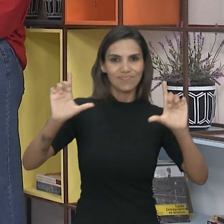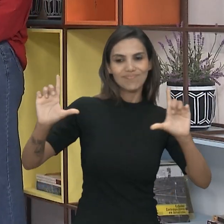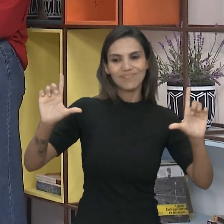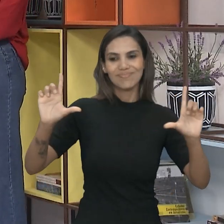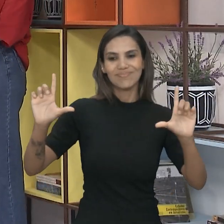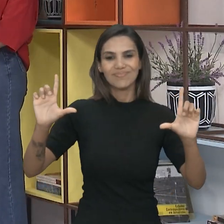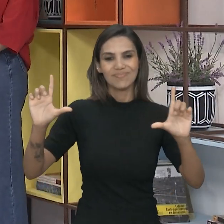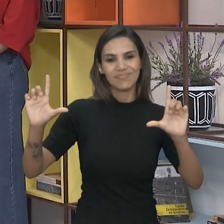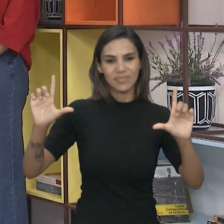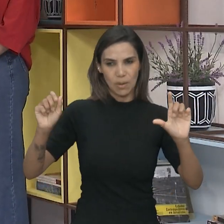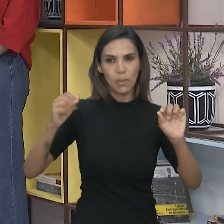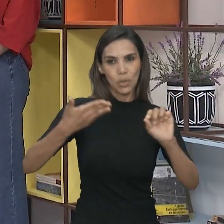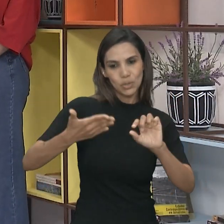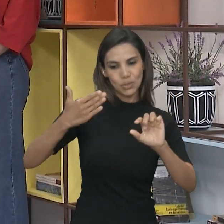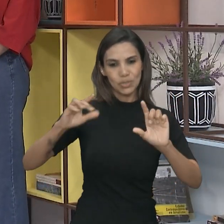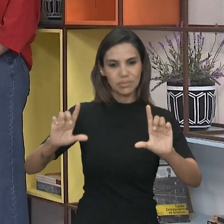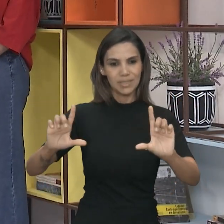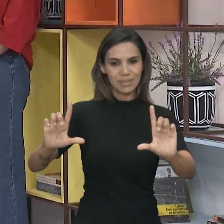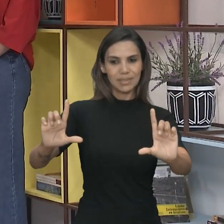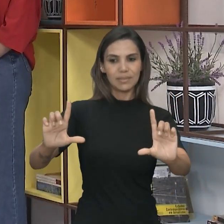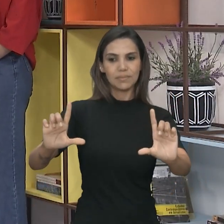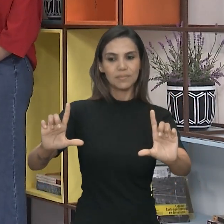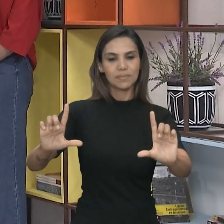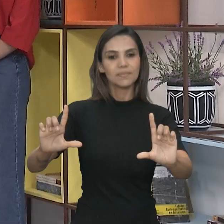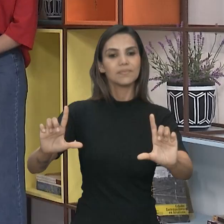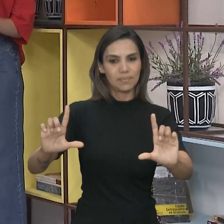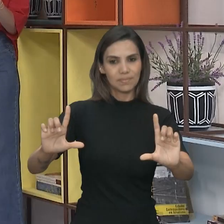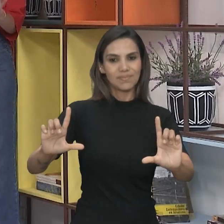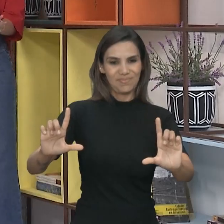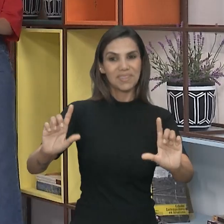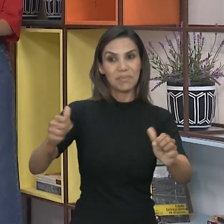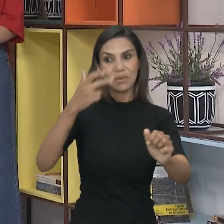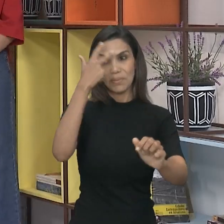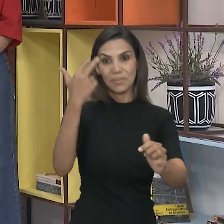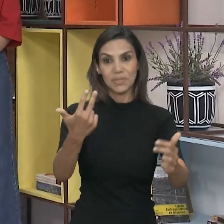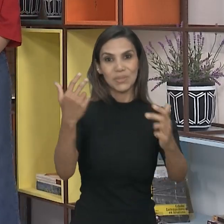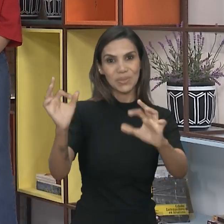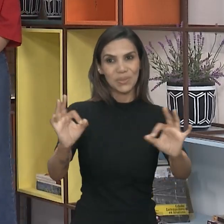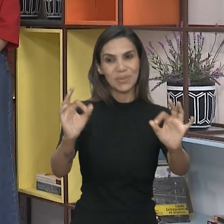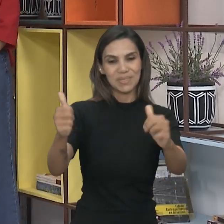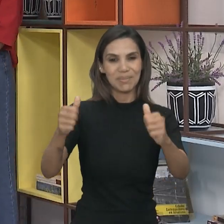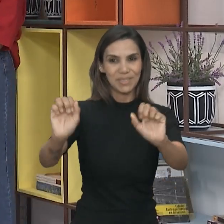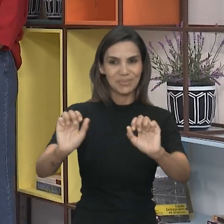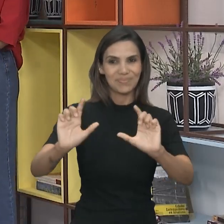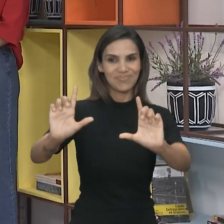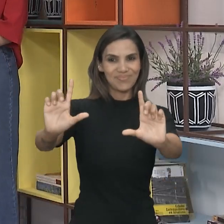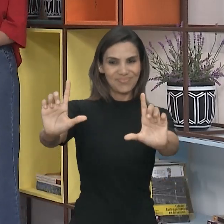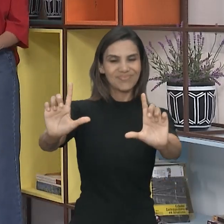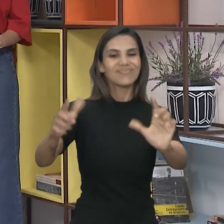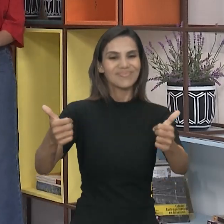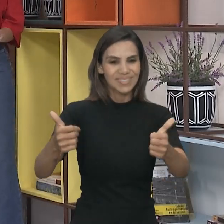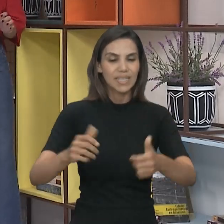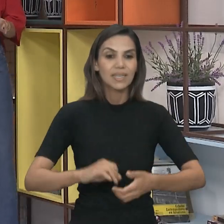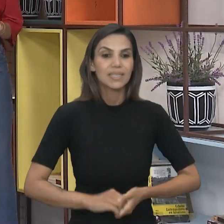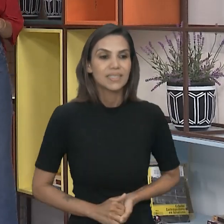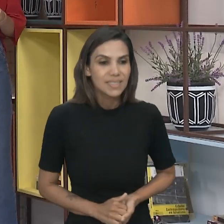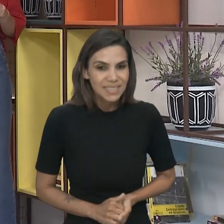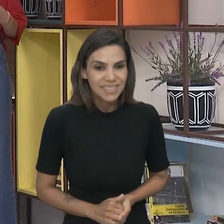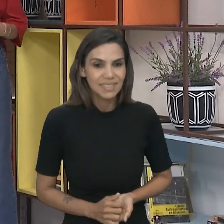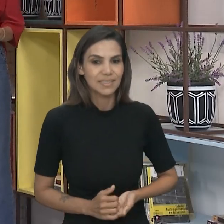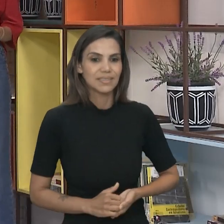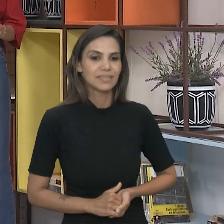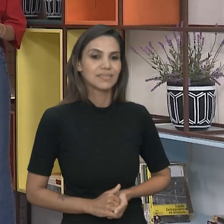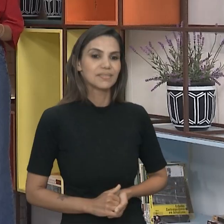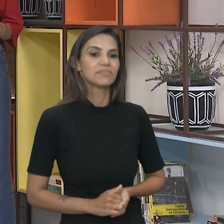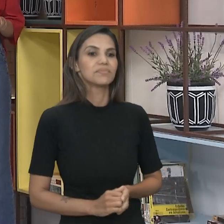Pode chegar um pouquinho para trás também, por favor? Isso, para o nosso público conseguir te ver, né? Eu queria te perguntar, você falou sobre